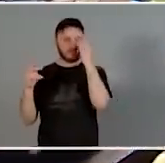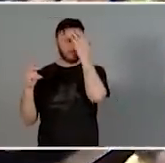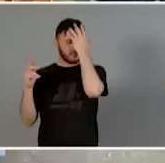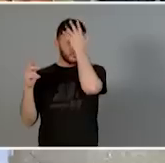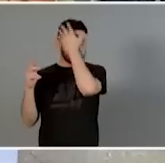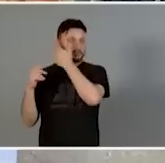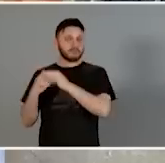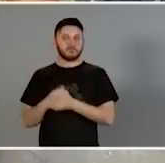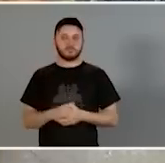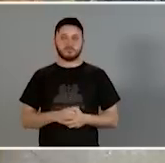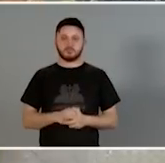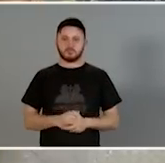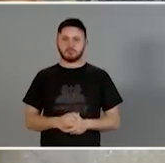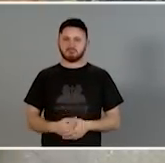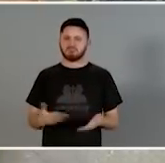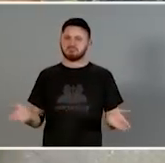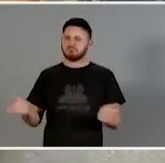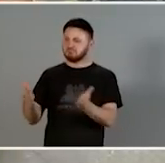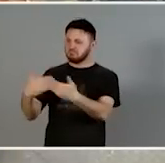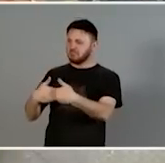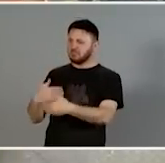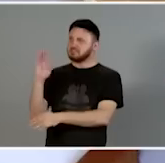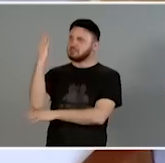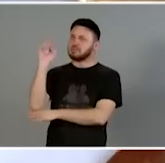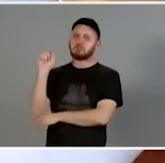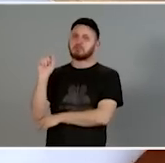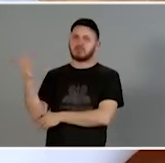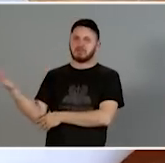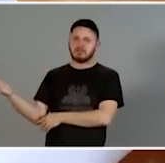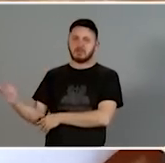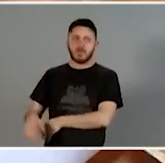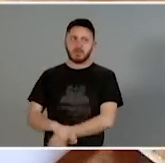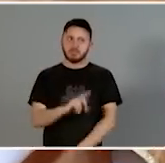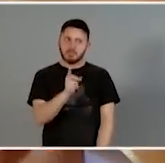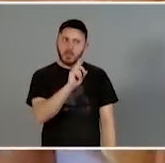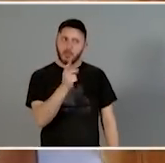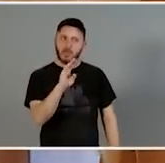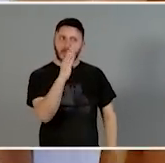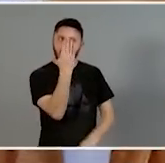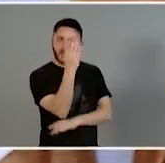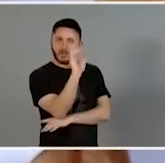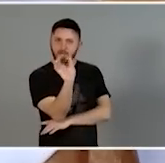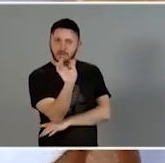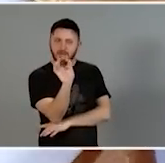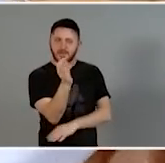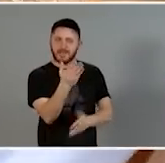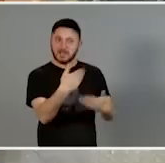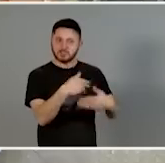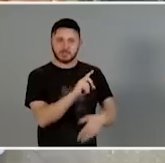que caixote é esse, padre? Caixote não, meu filho. Eu fui